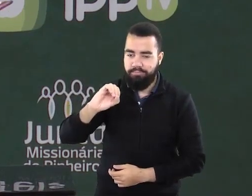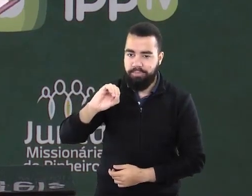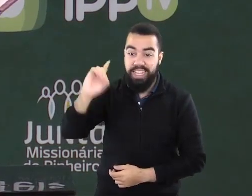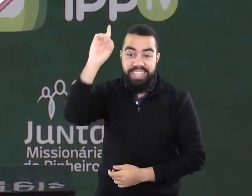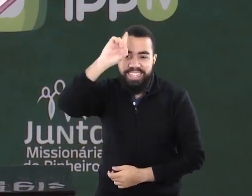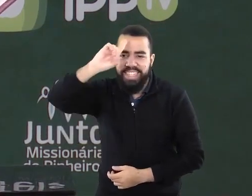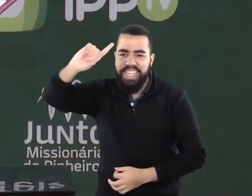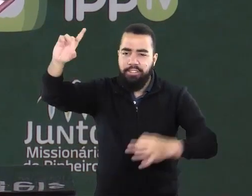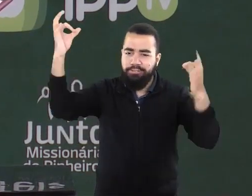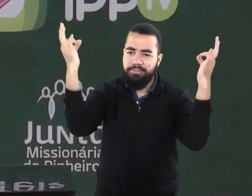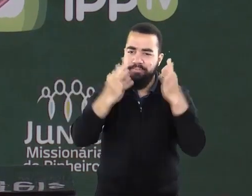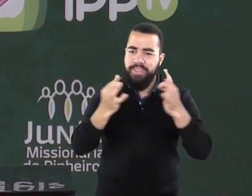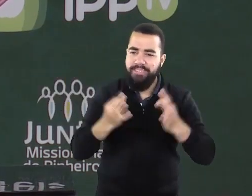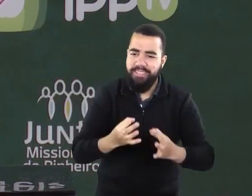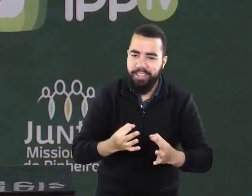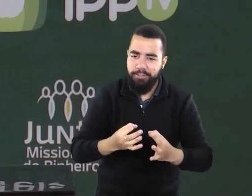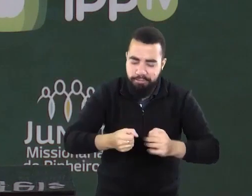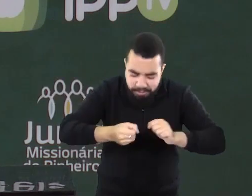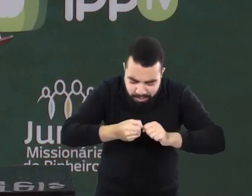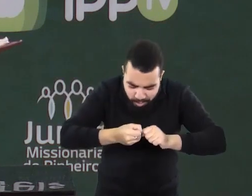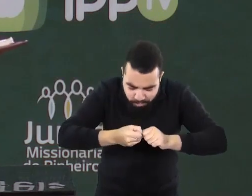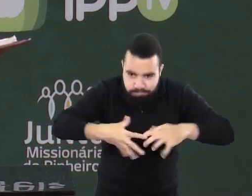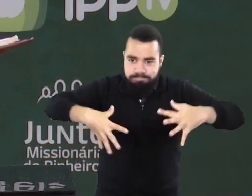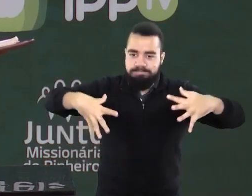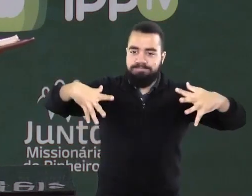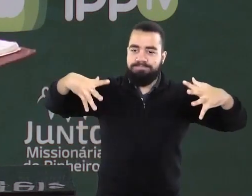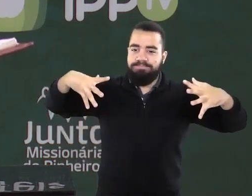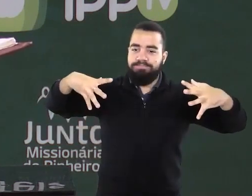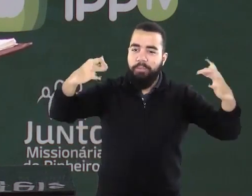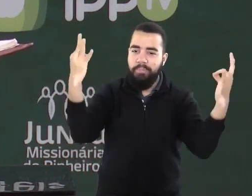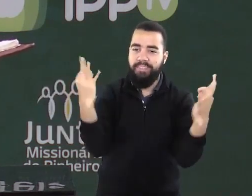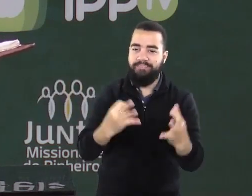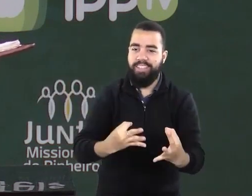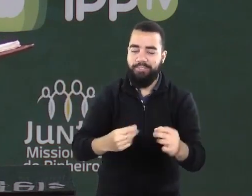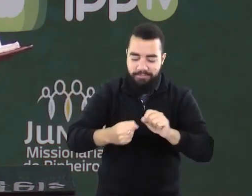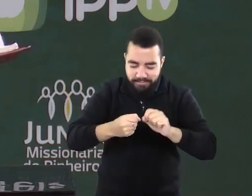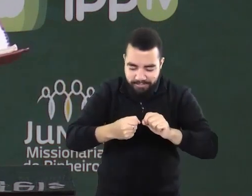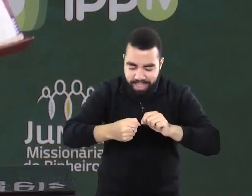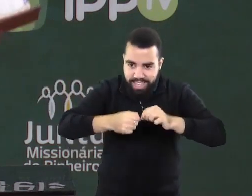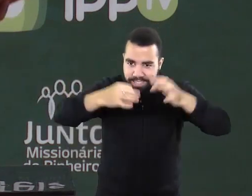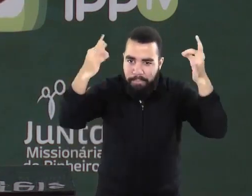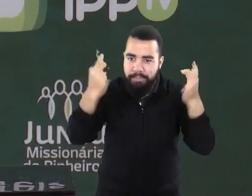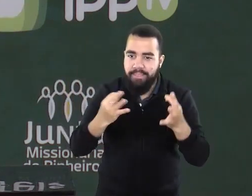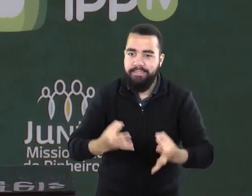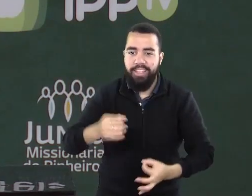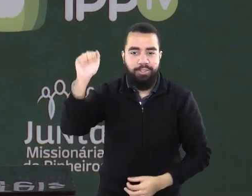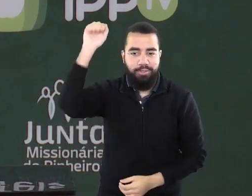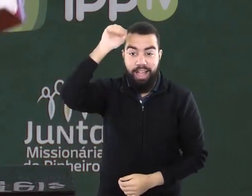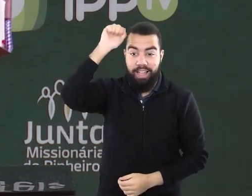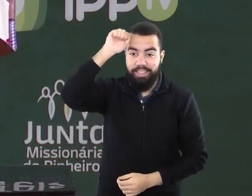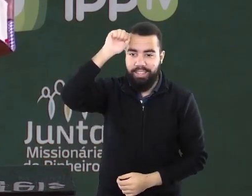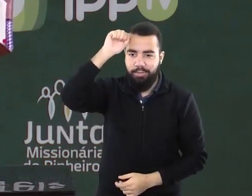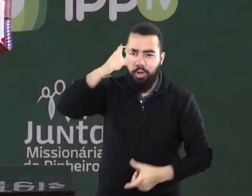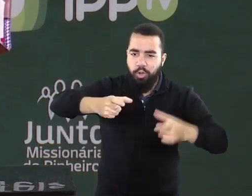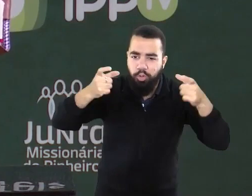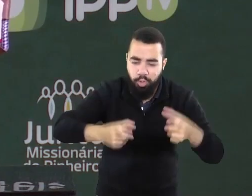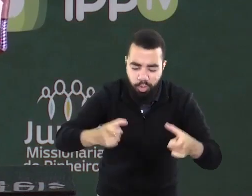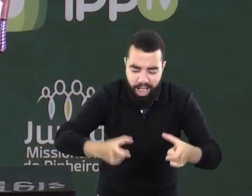Deus perfeito, criado perfeito, colocado num lugar